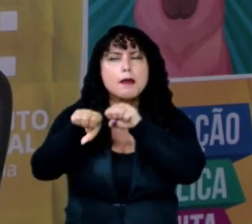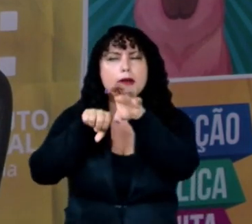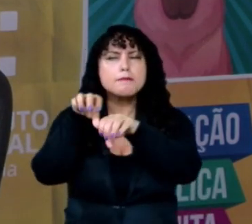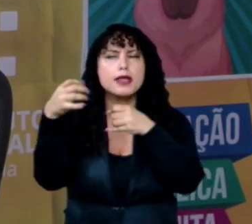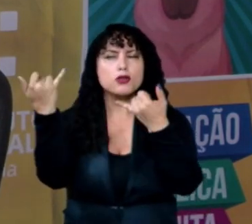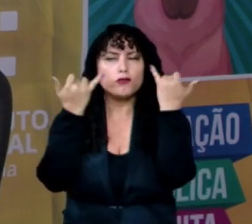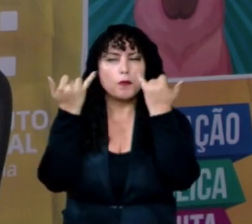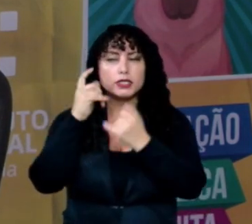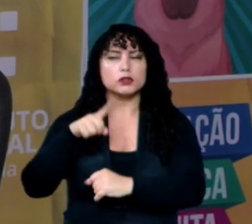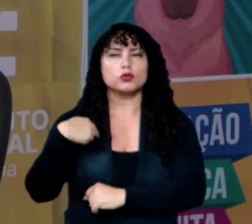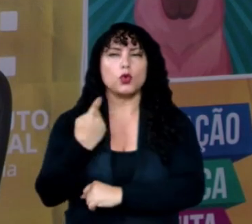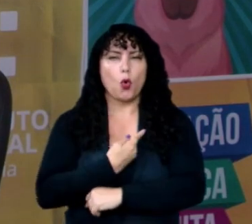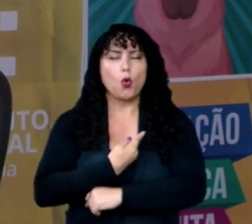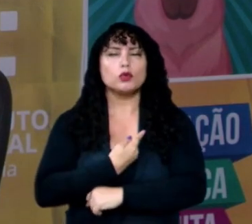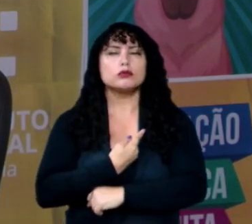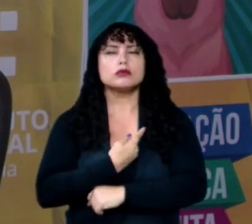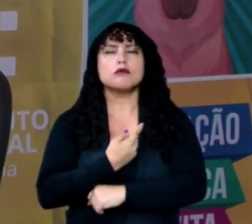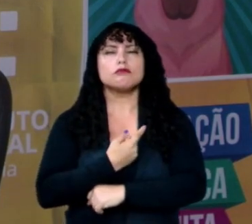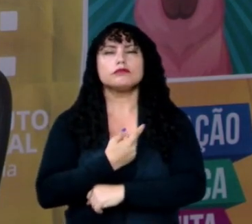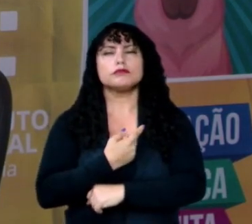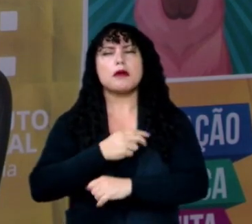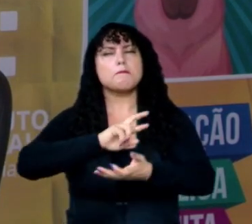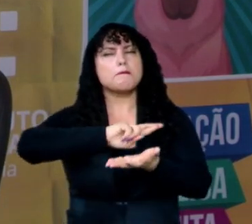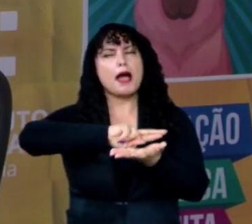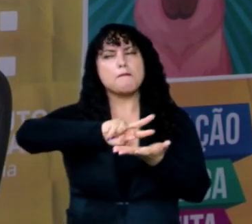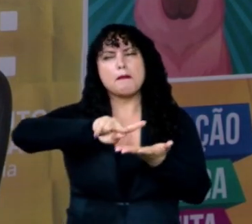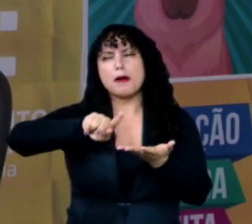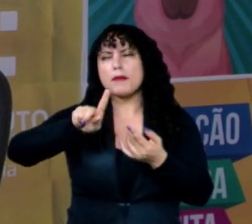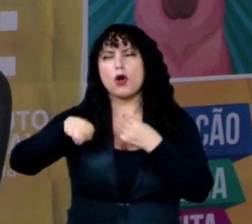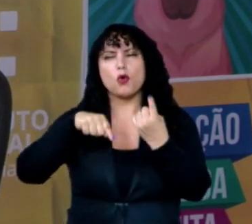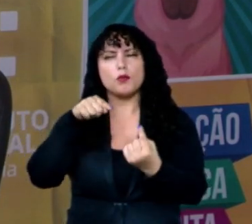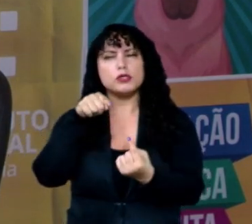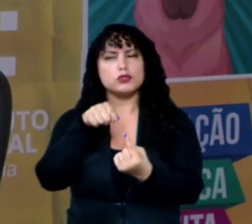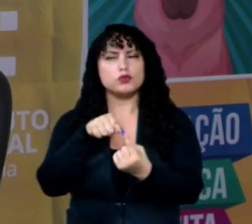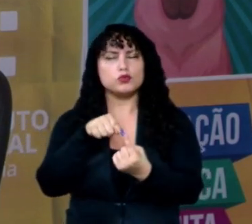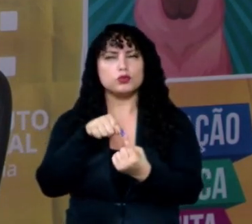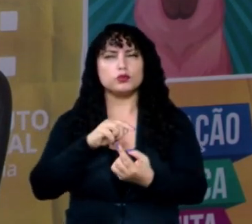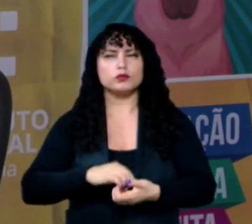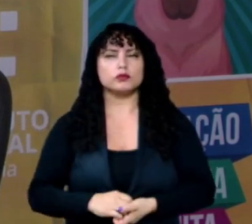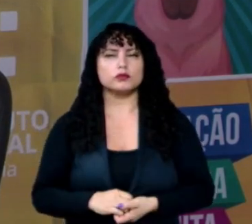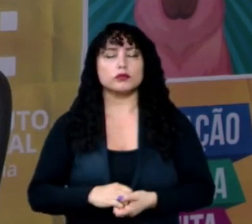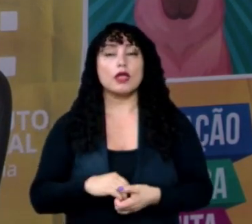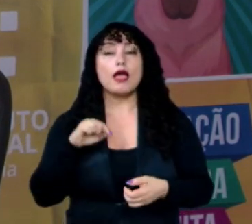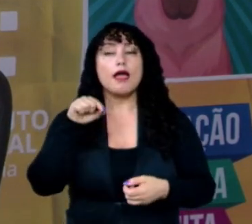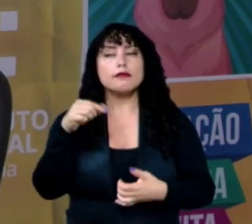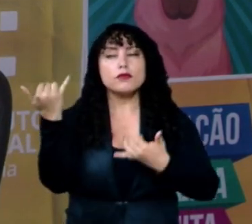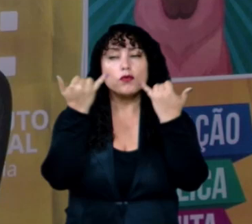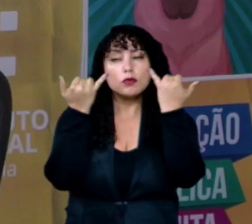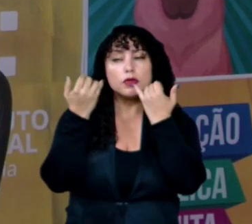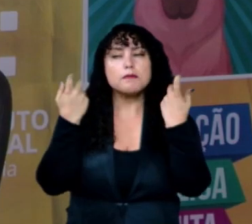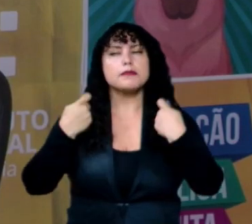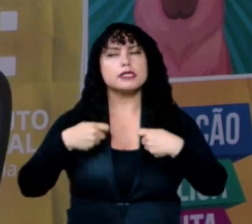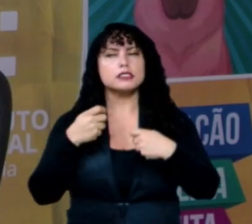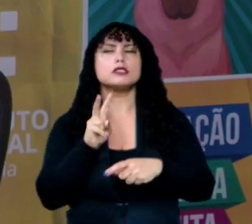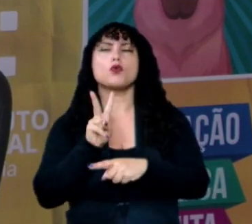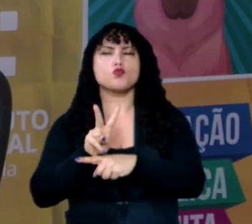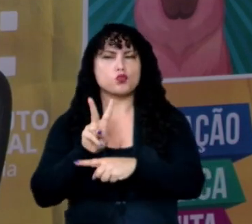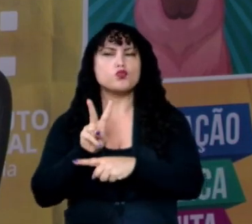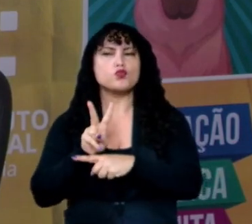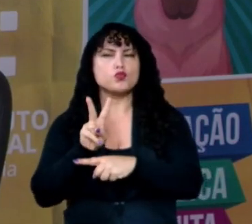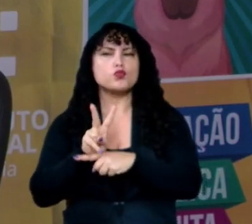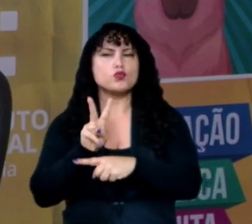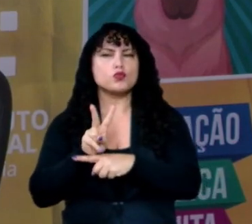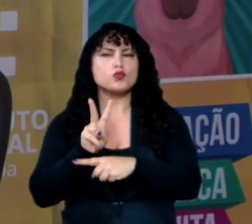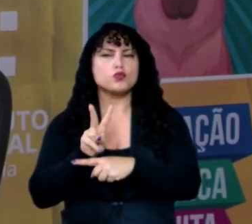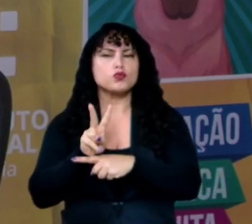informações nossas para diversas finalidades. E essas informações precisam ser protegidas também,